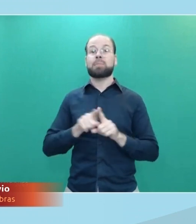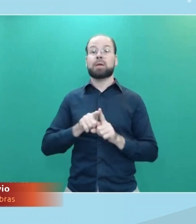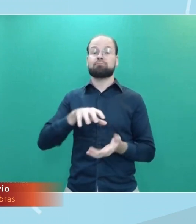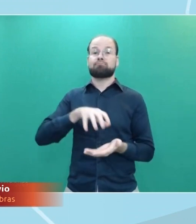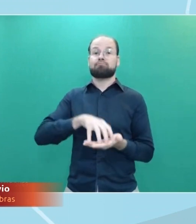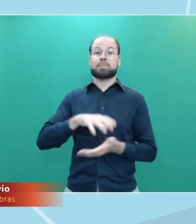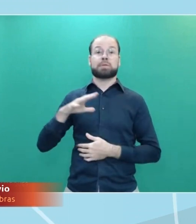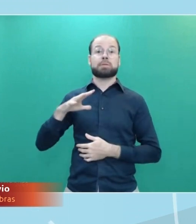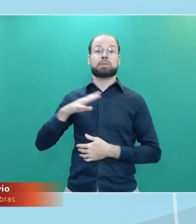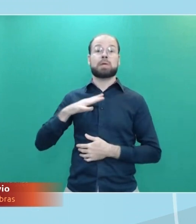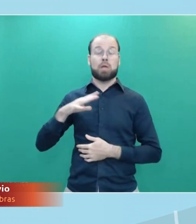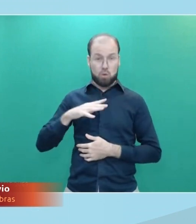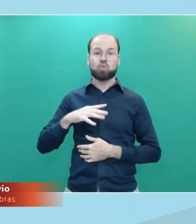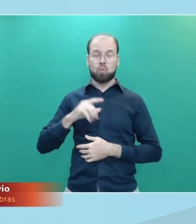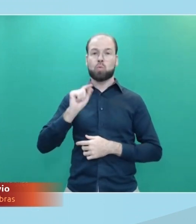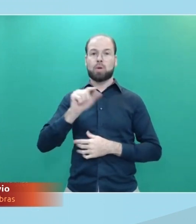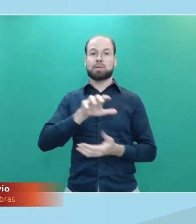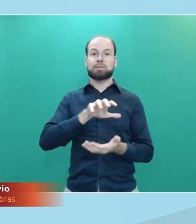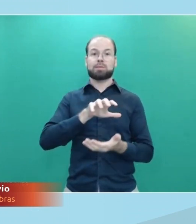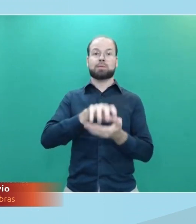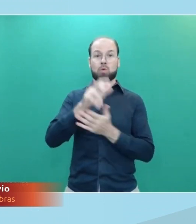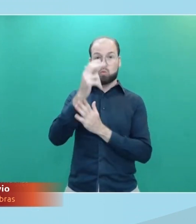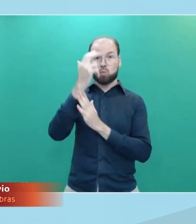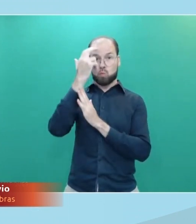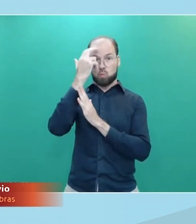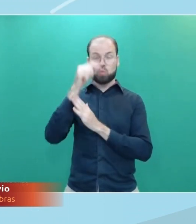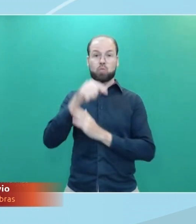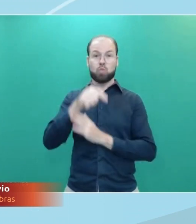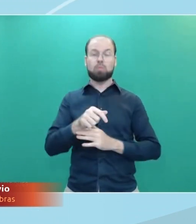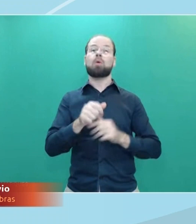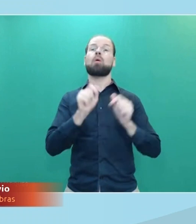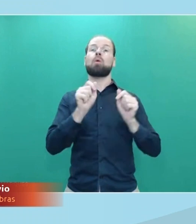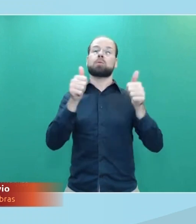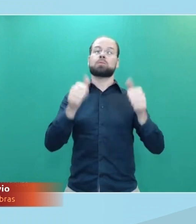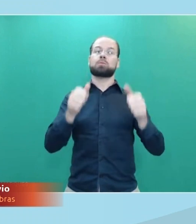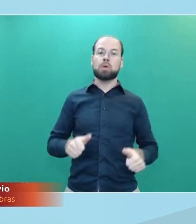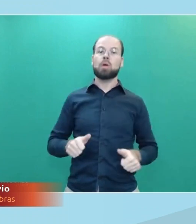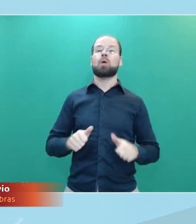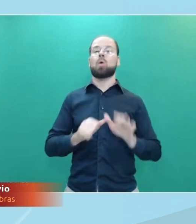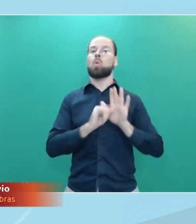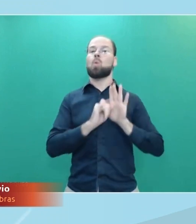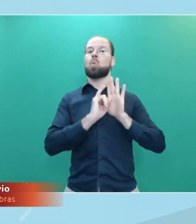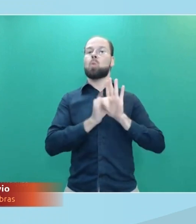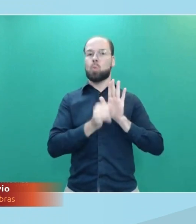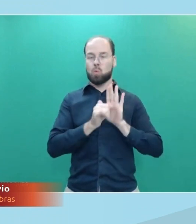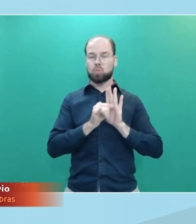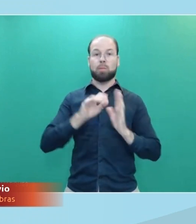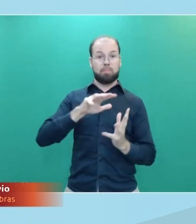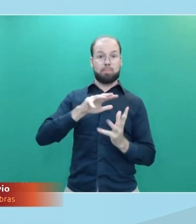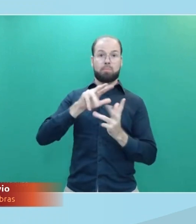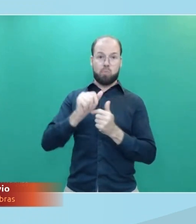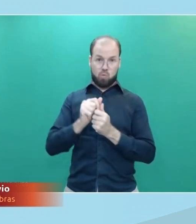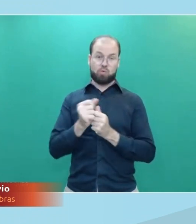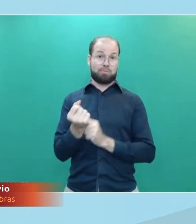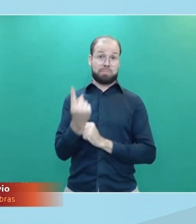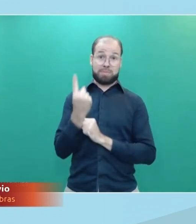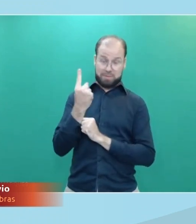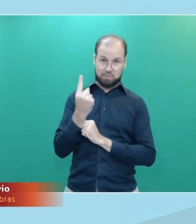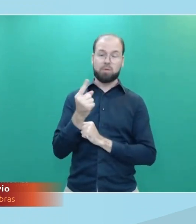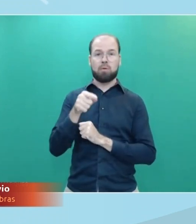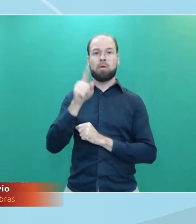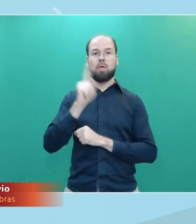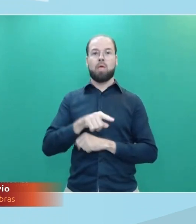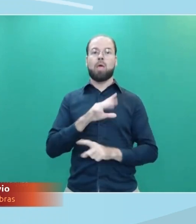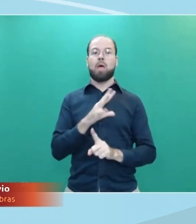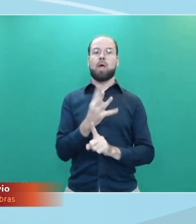um centro cultural que está sediando a exposição Crônicas de um Mundo Bizarro, que é uma individual do artista